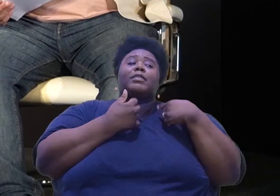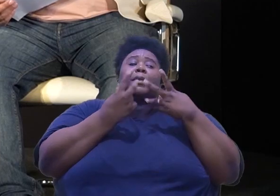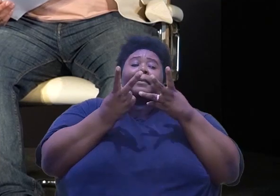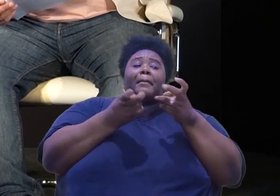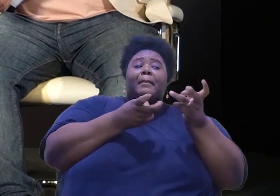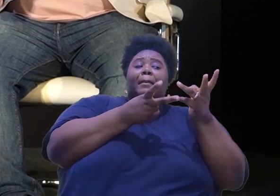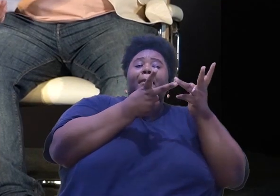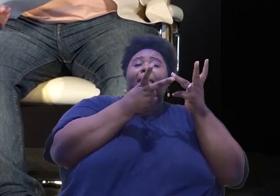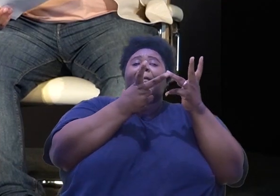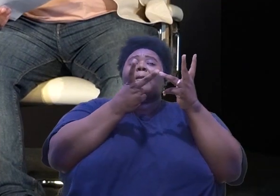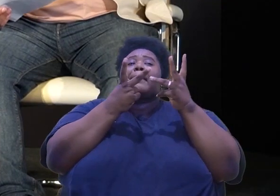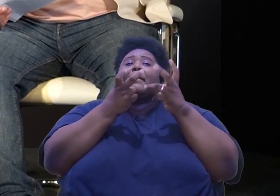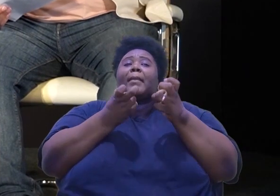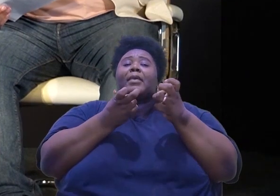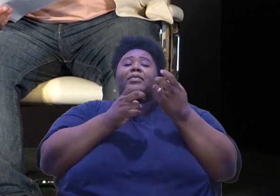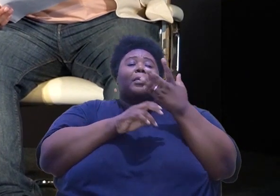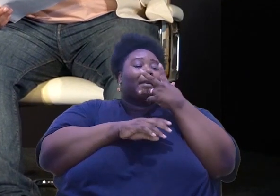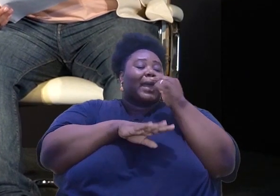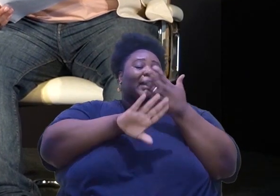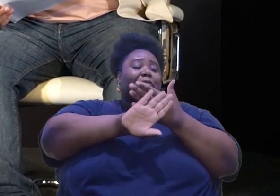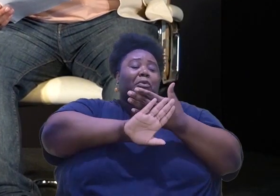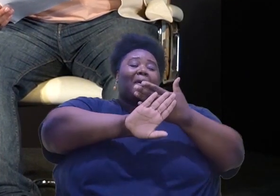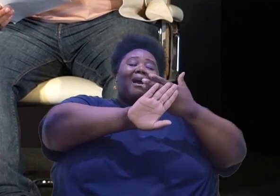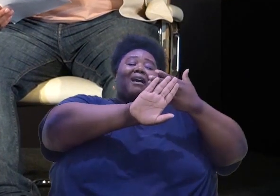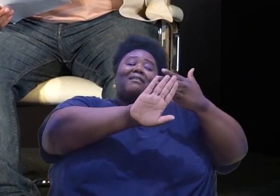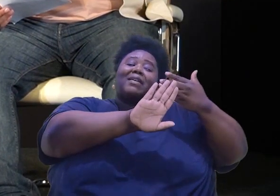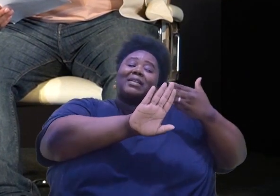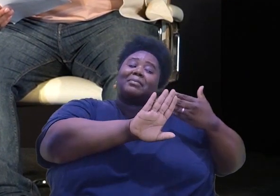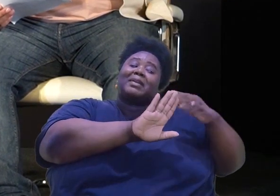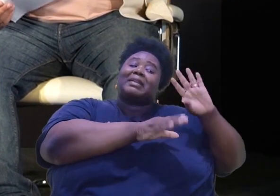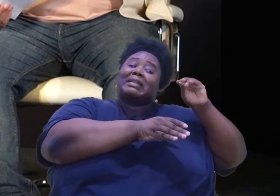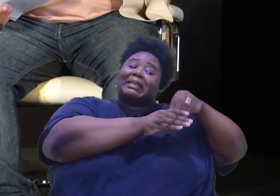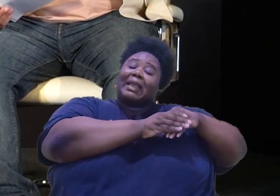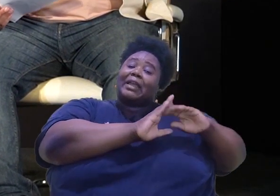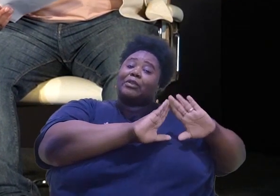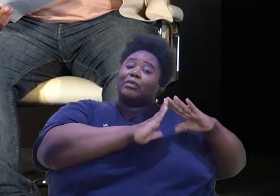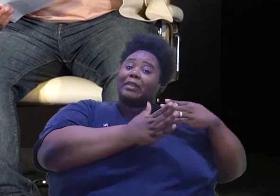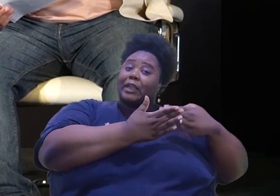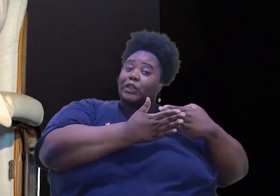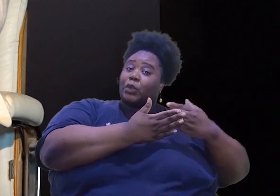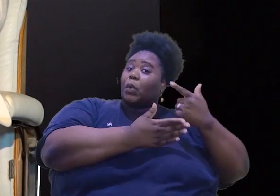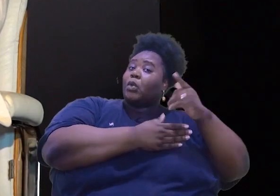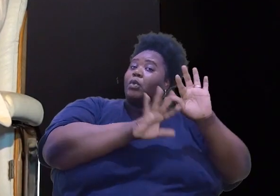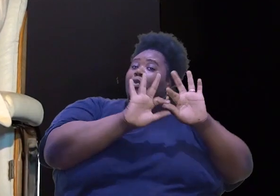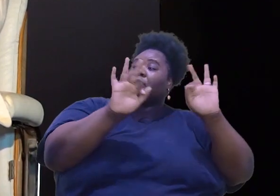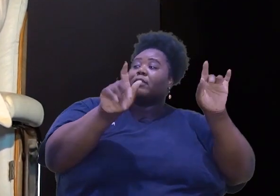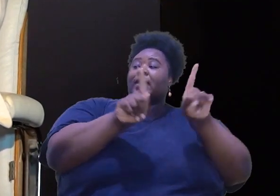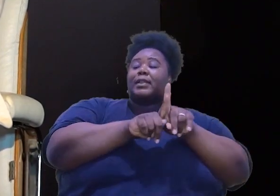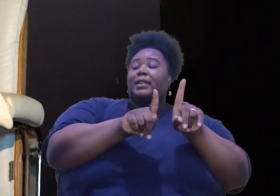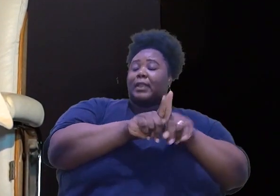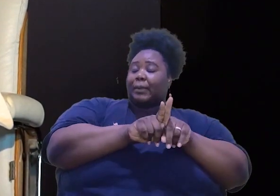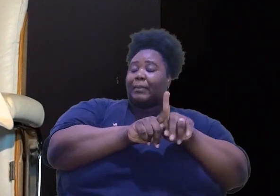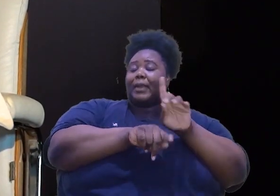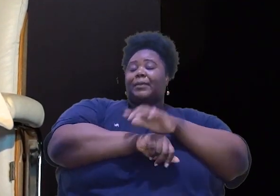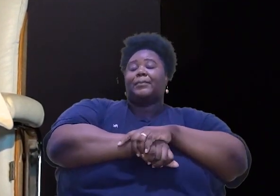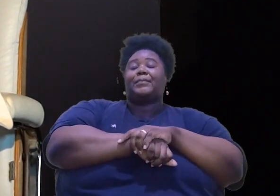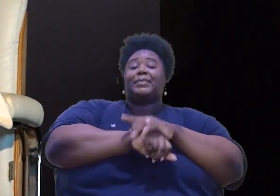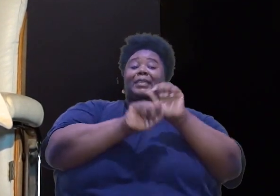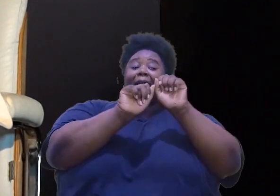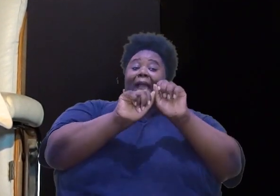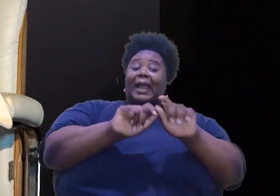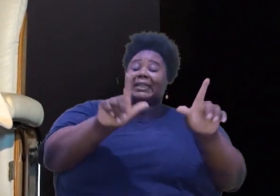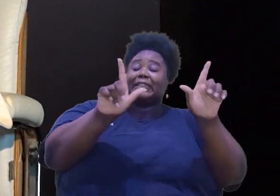percebeu ali um certo apartheid na própria escola. E uma outra frase que você diz que essa